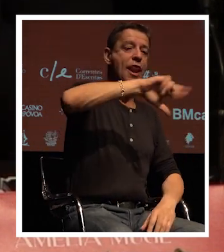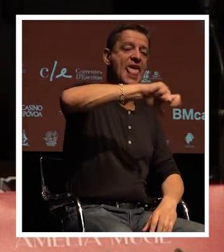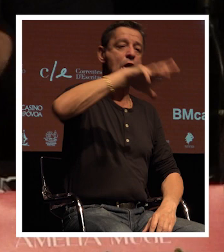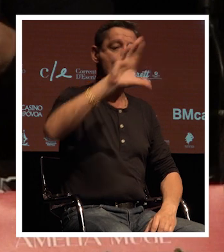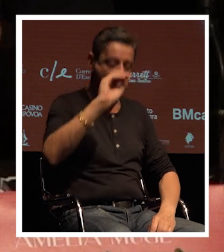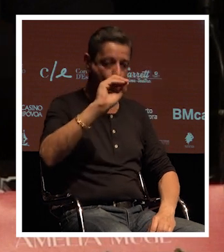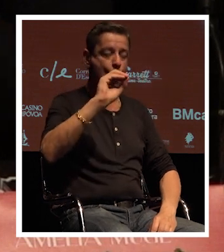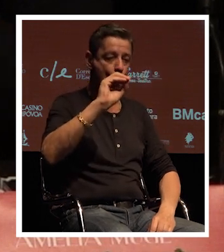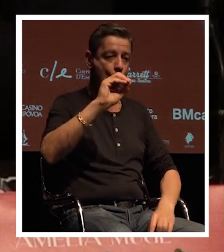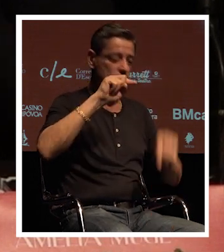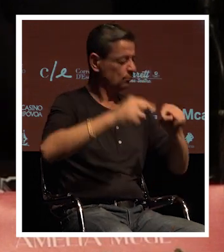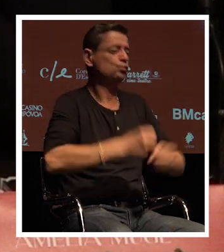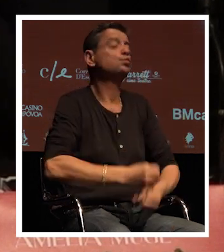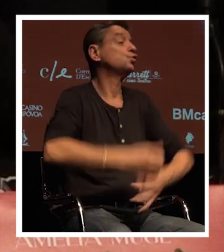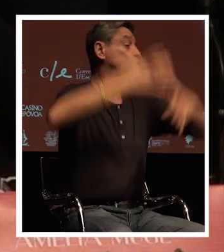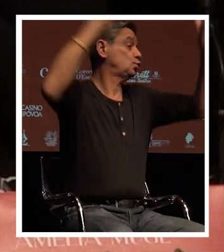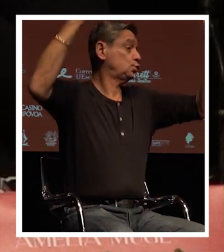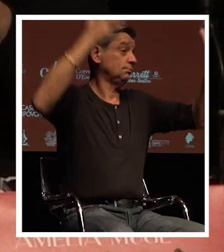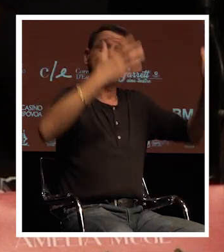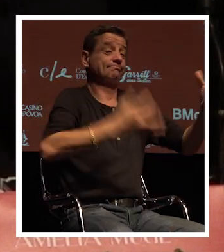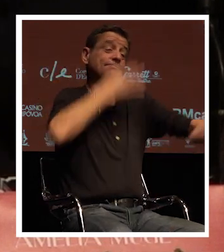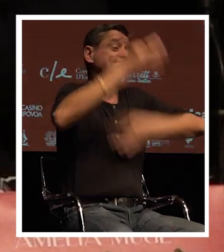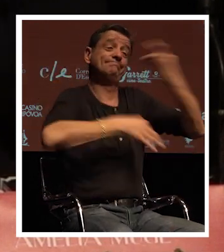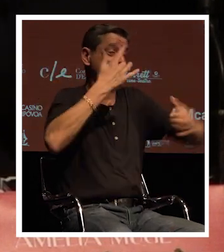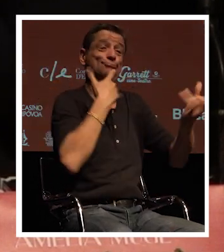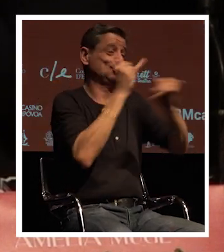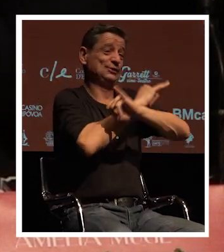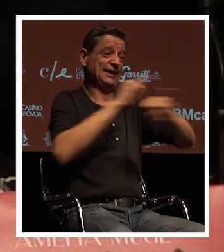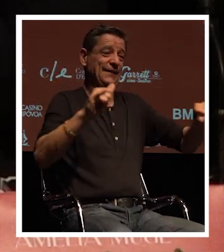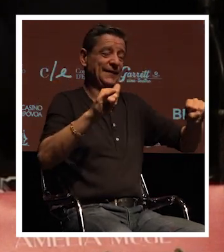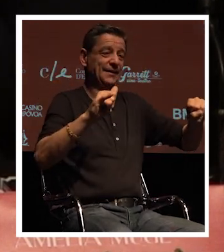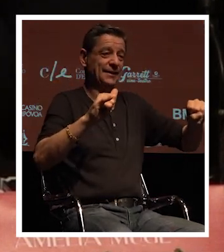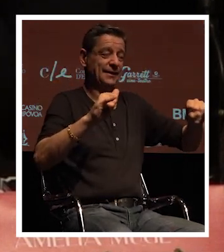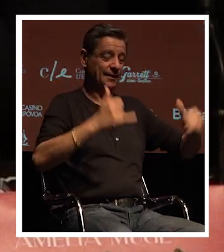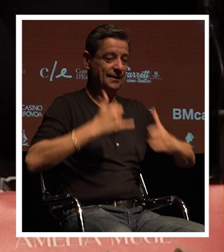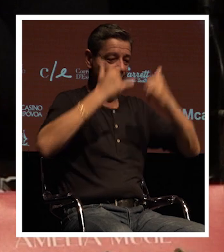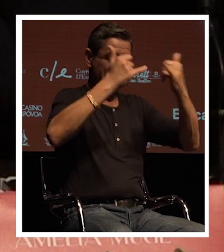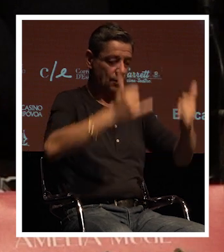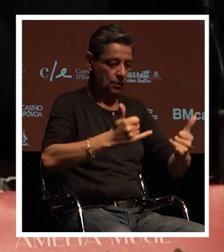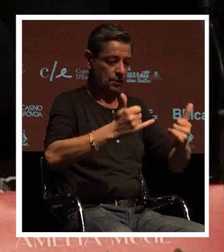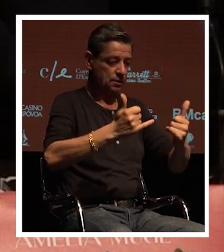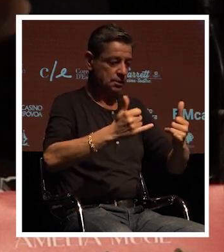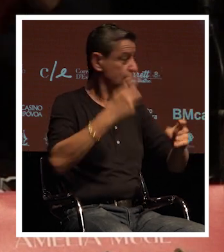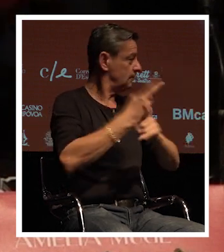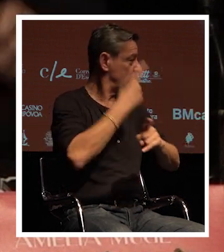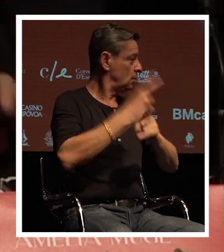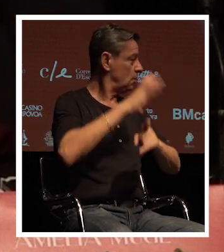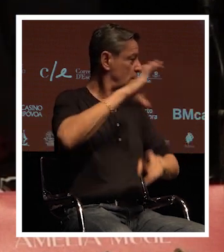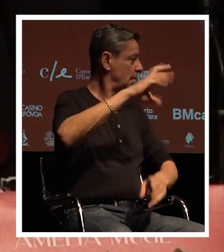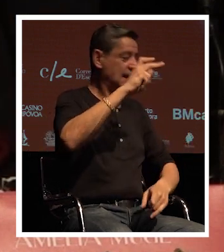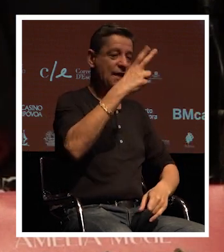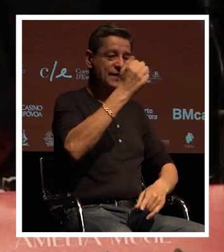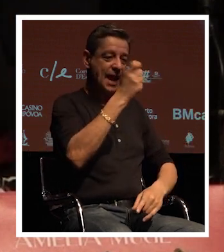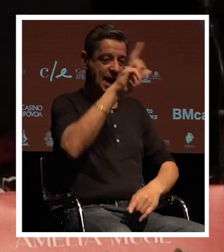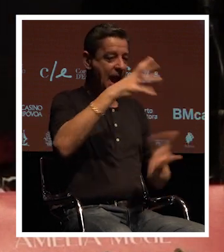platinados não vou aqui numerar tudo porque senão nunca mais saímos daqui aos quais se seguiram os comité Caviar encontra-se